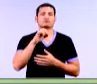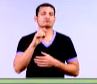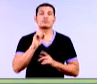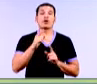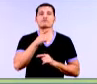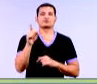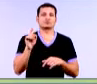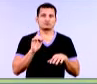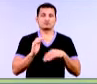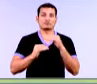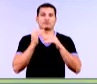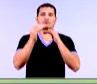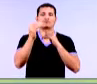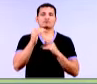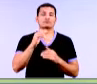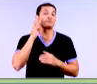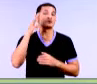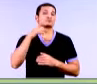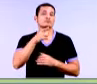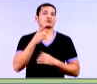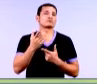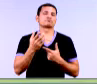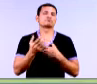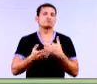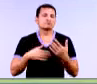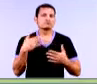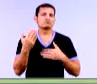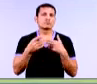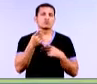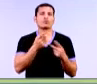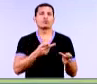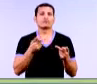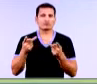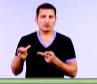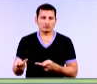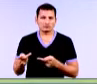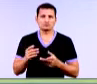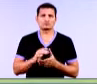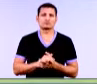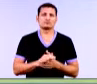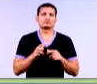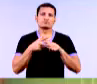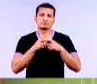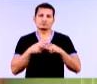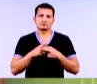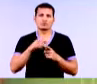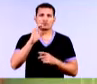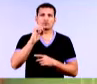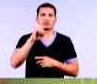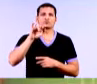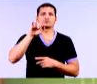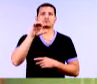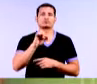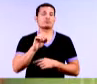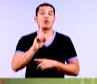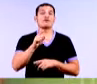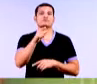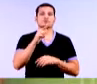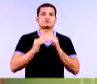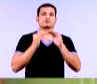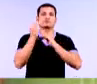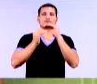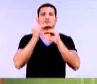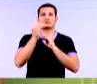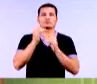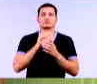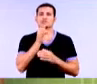que, com o tempo, você vai ser convidada a dar manutenção em um código que não foi você que desenvolveu. Se